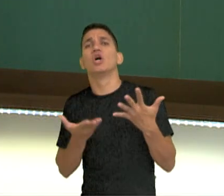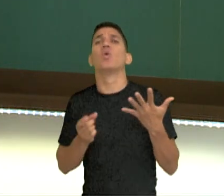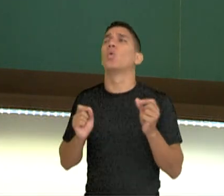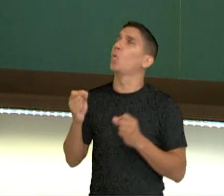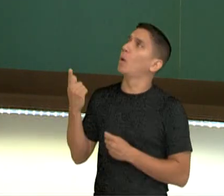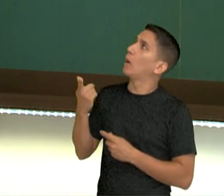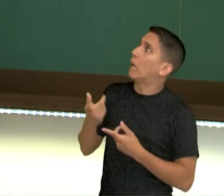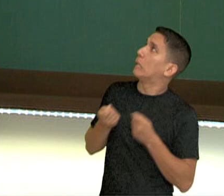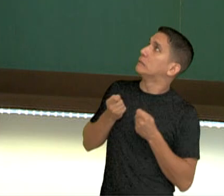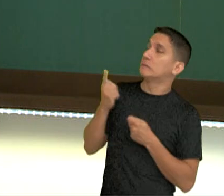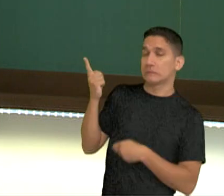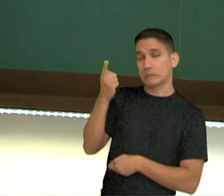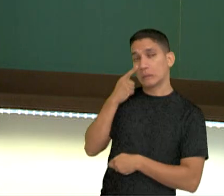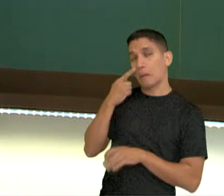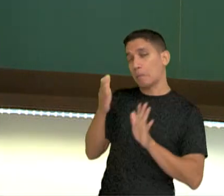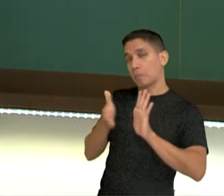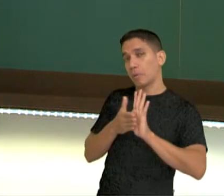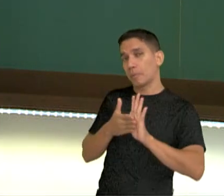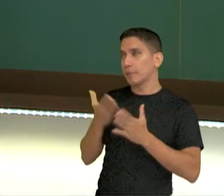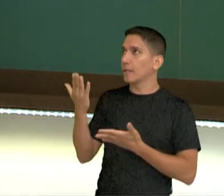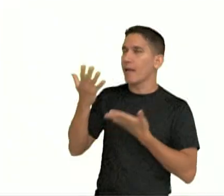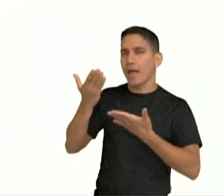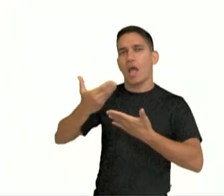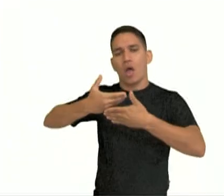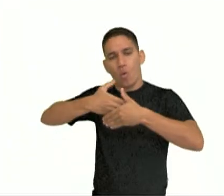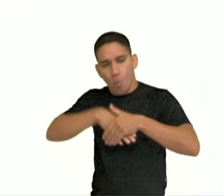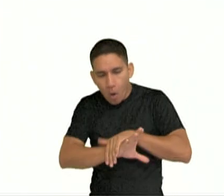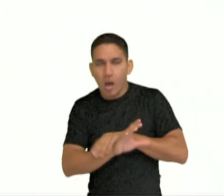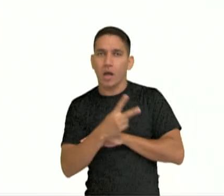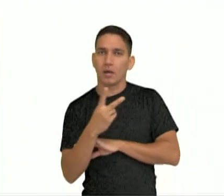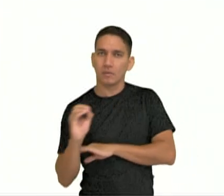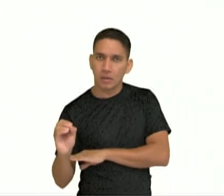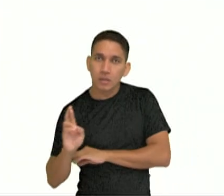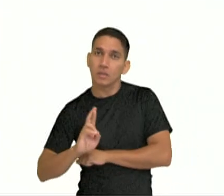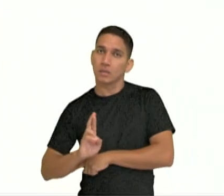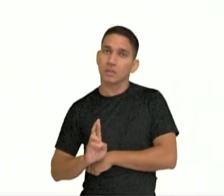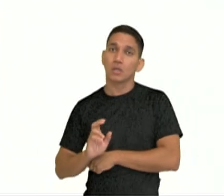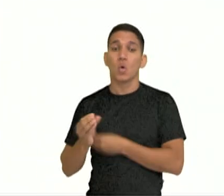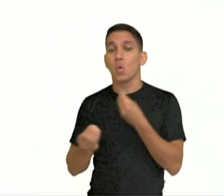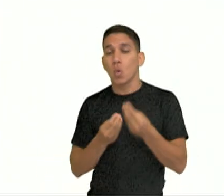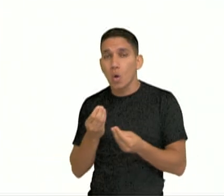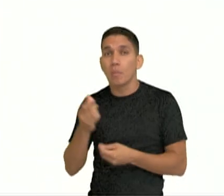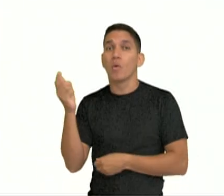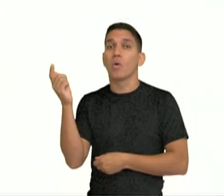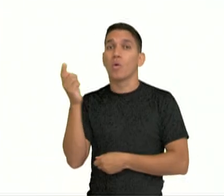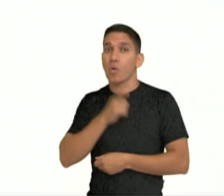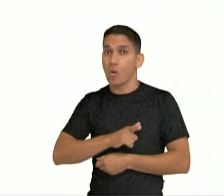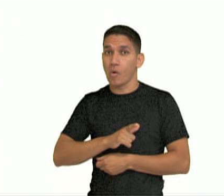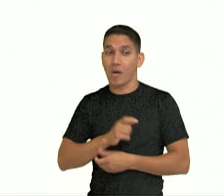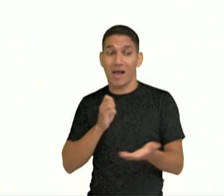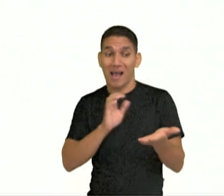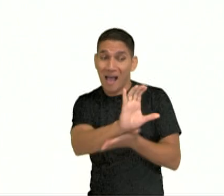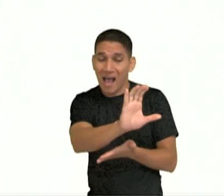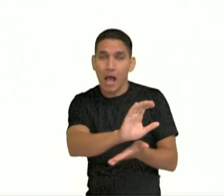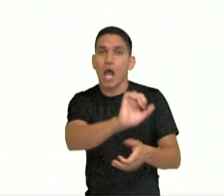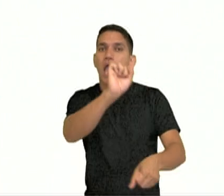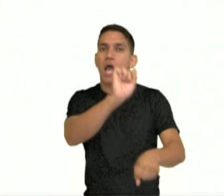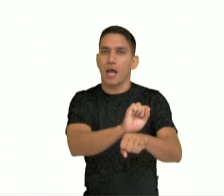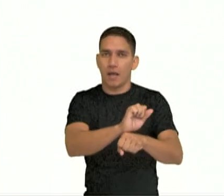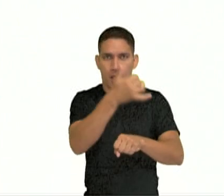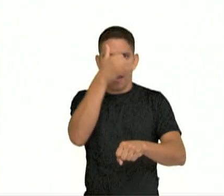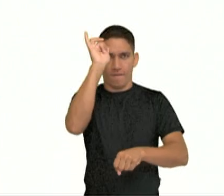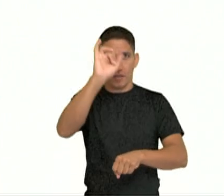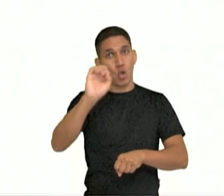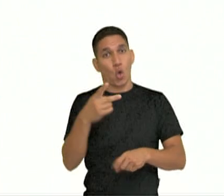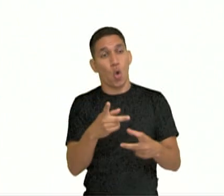aqui o que que ela propôs. Então ela quer guardar R$200, onde que ela pode gastar, eliminar ou pode reduzir, porque